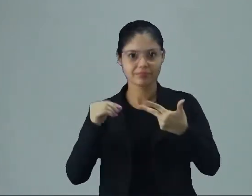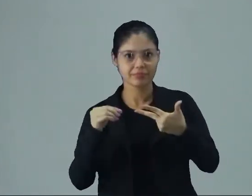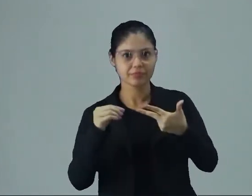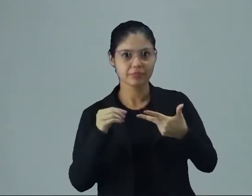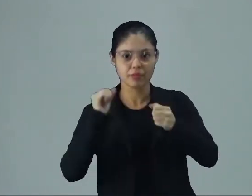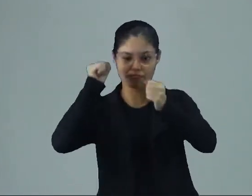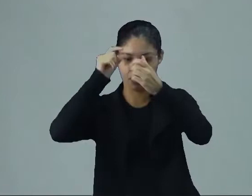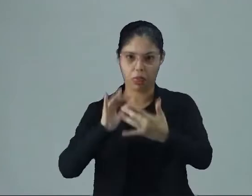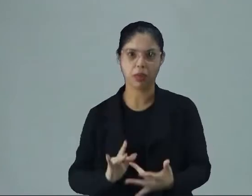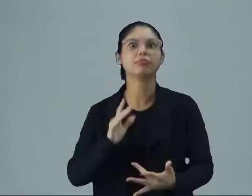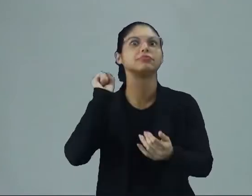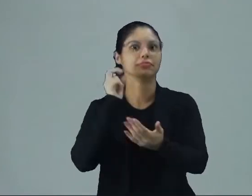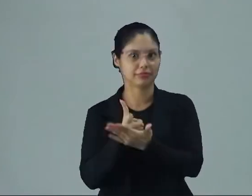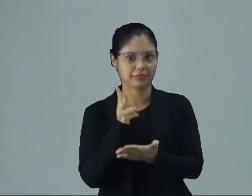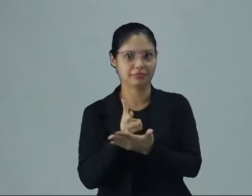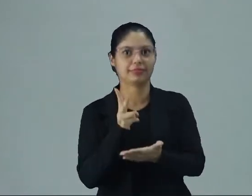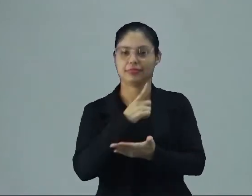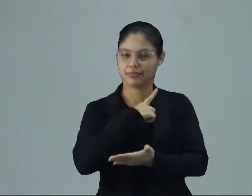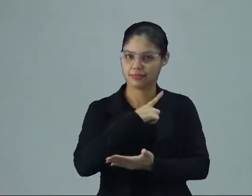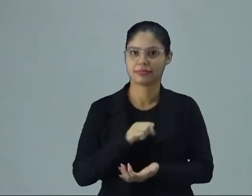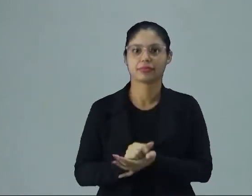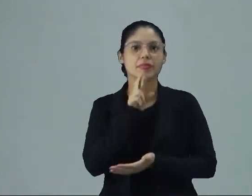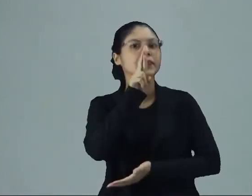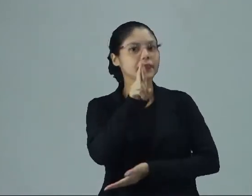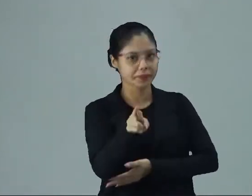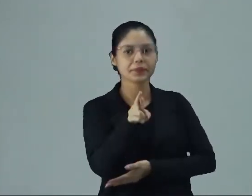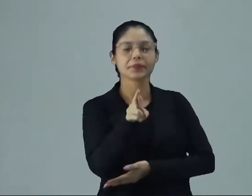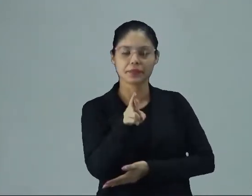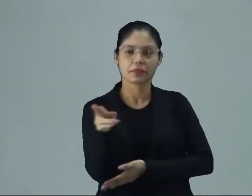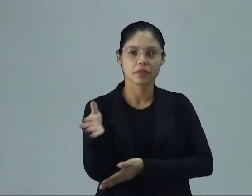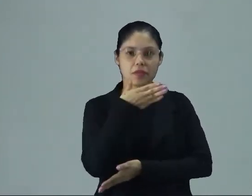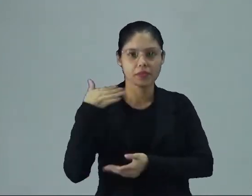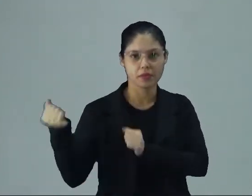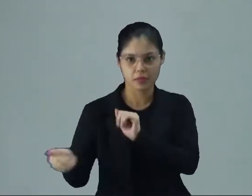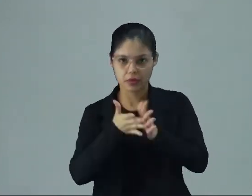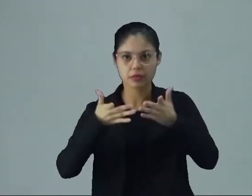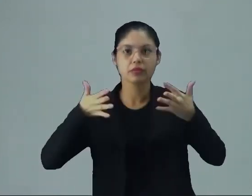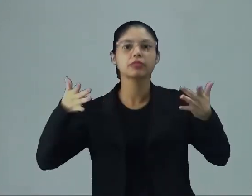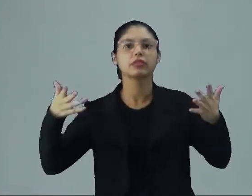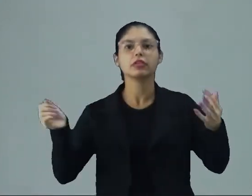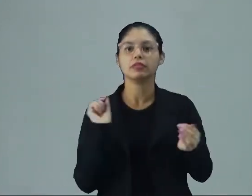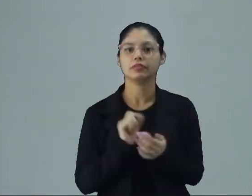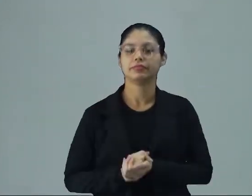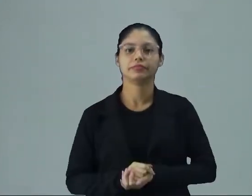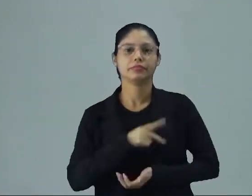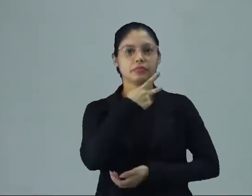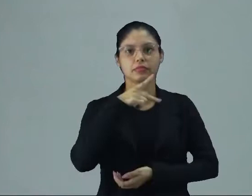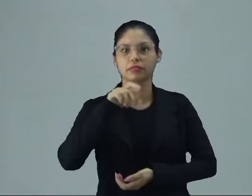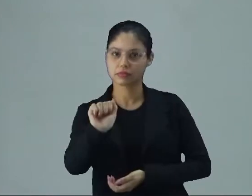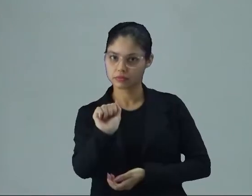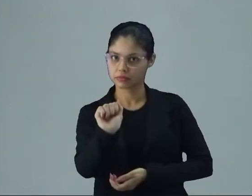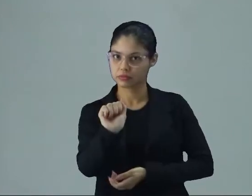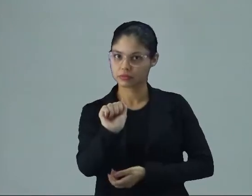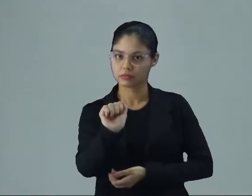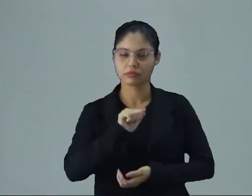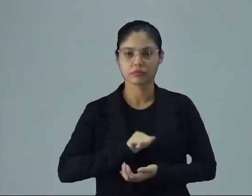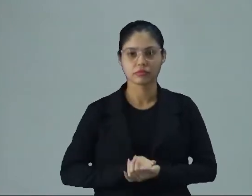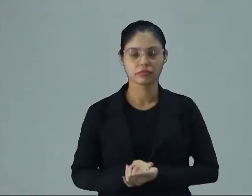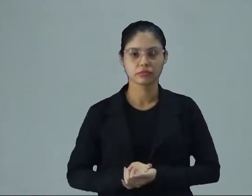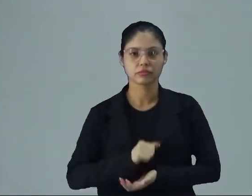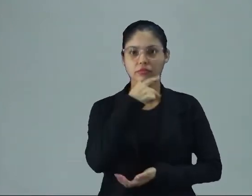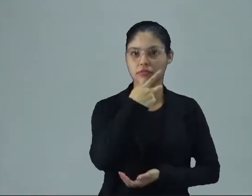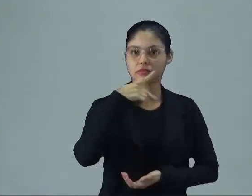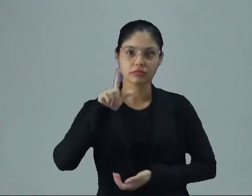cai não, despenca, pode ter certeza disso. O resultado vai ser, sim, maravilhoso. Por quê? Vamos falar de progressão aritmética